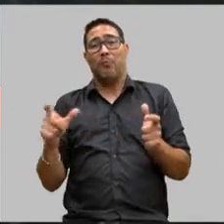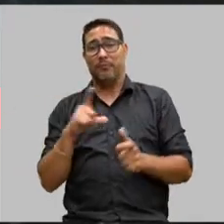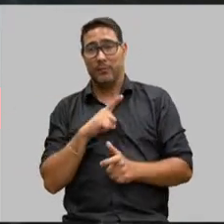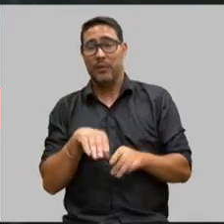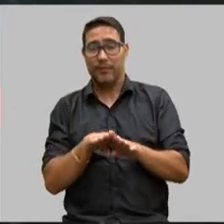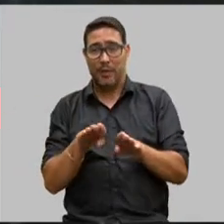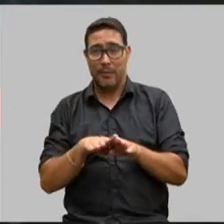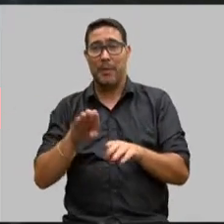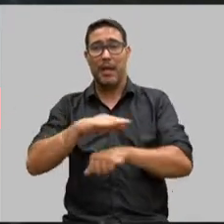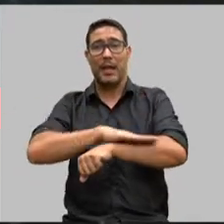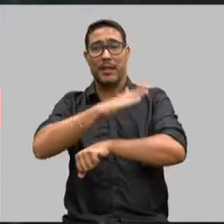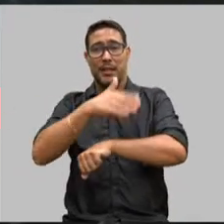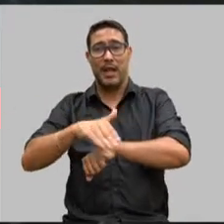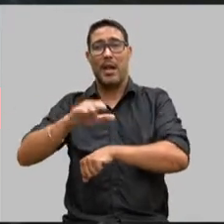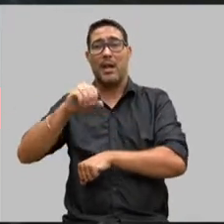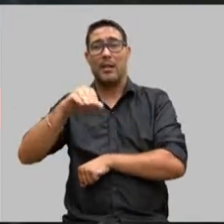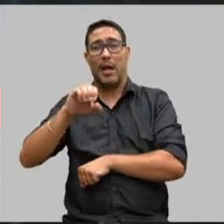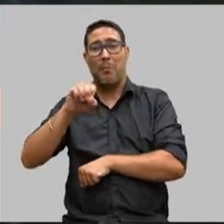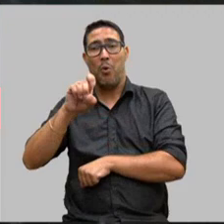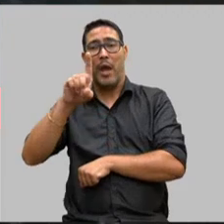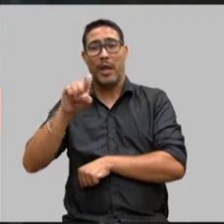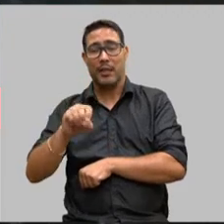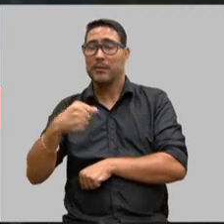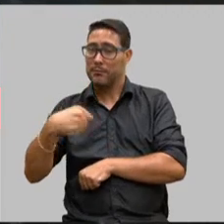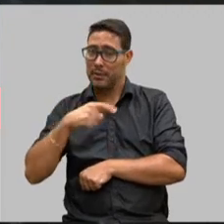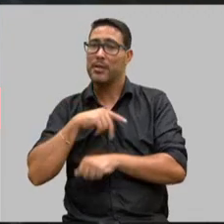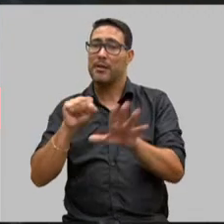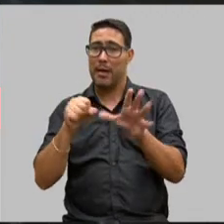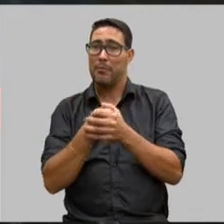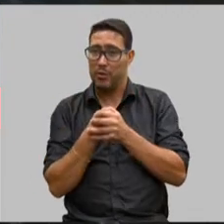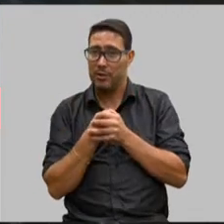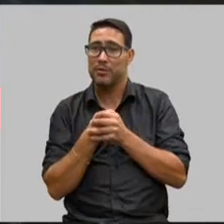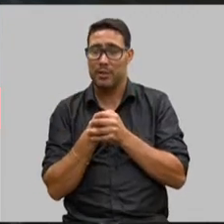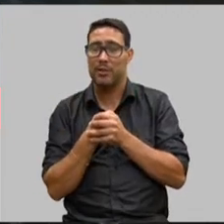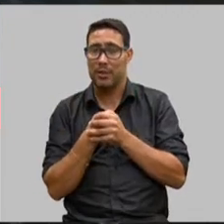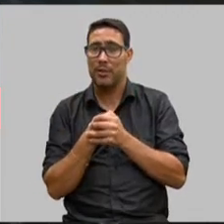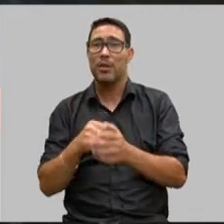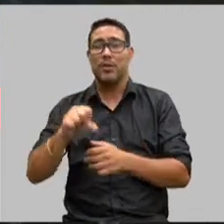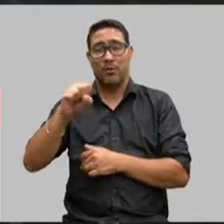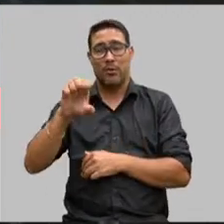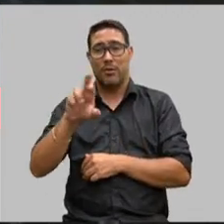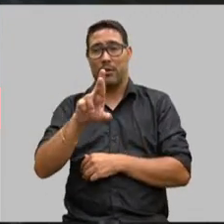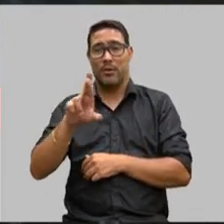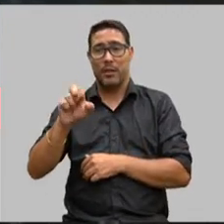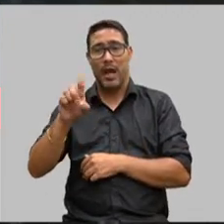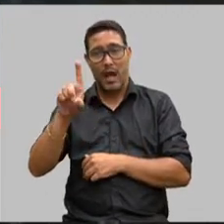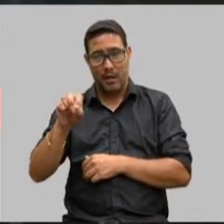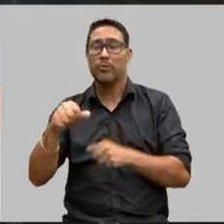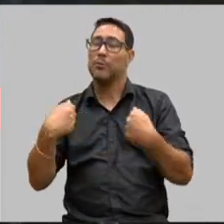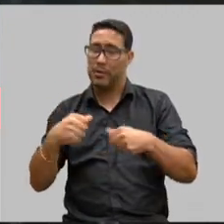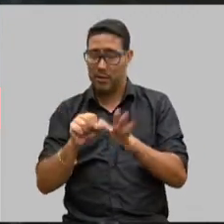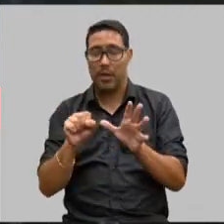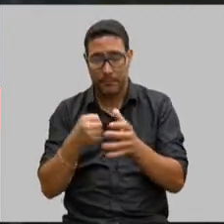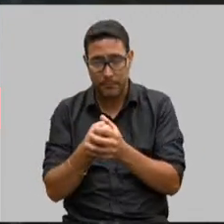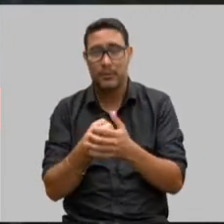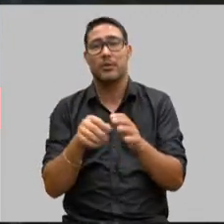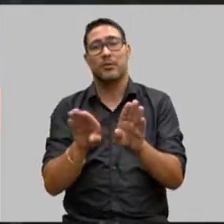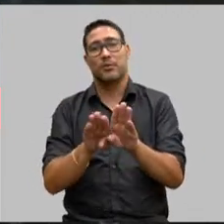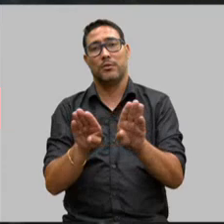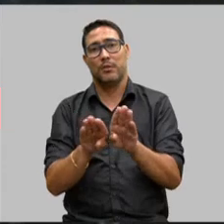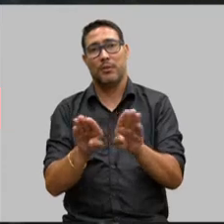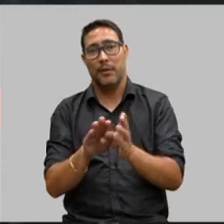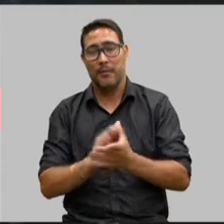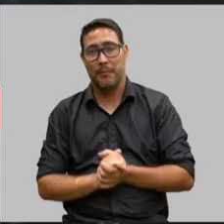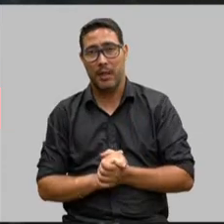Moeda precisa ser protegida, de que o nosso cerrado precisa ser protegido. Então, acho que são